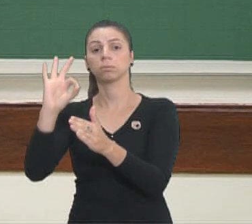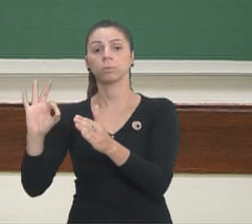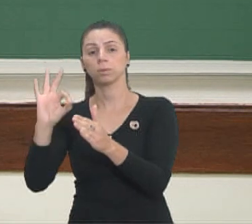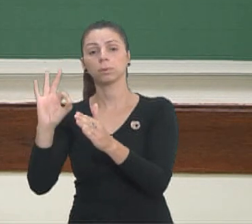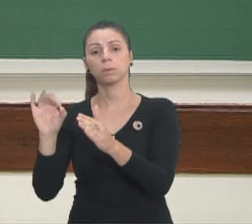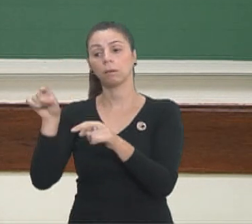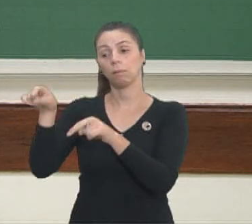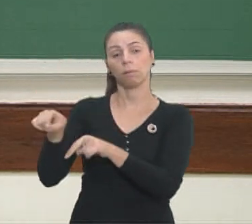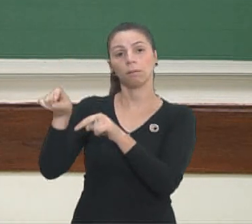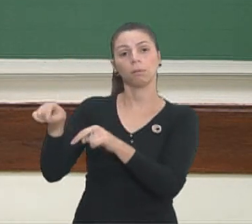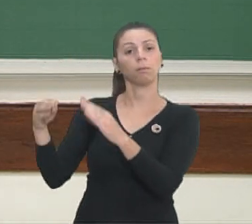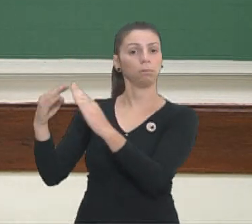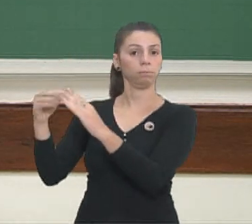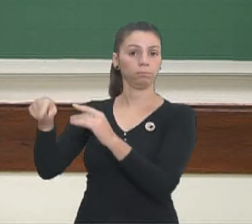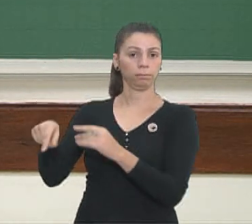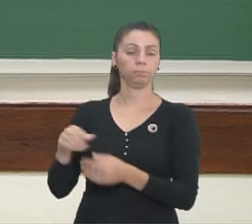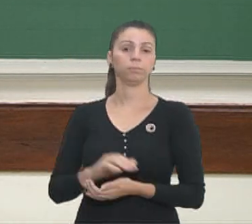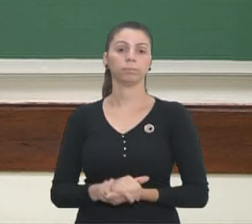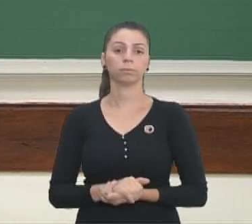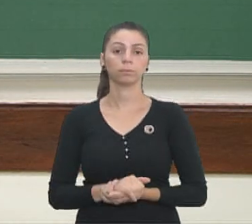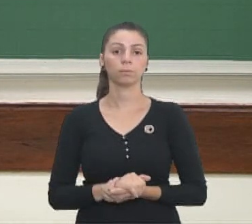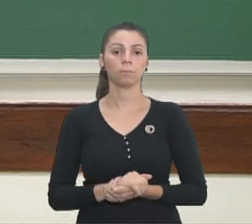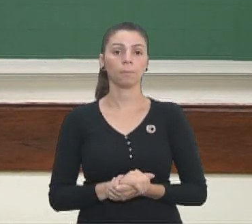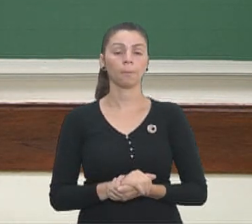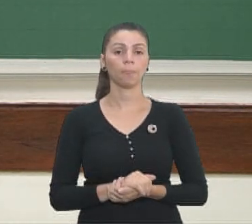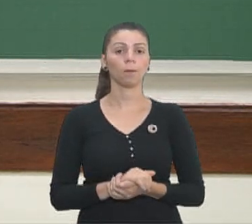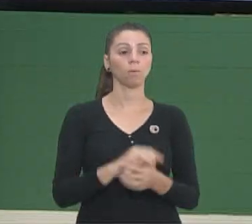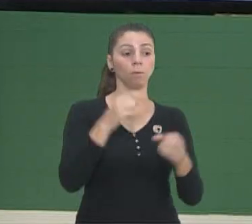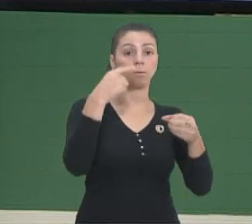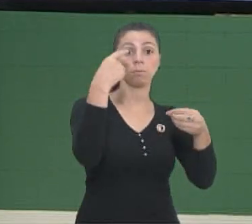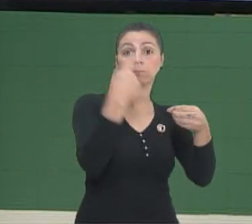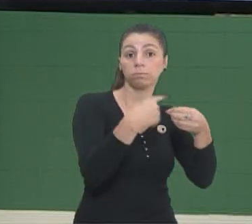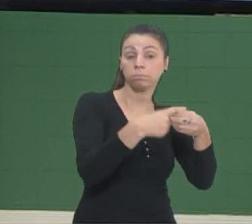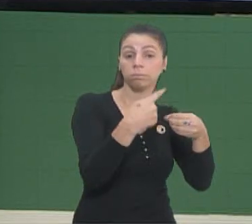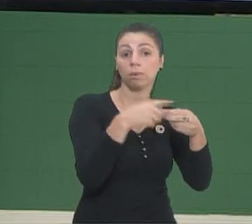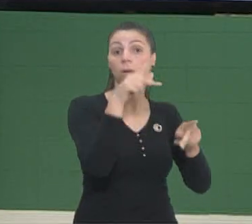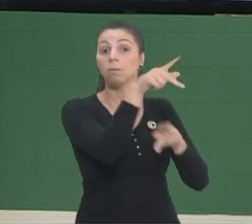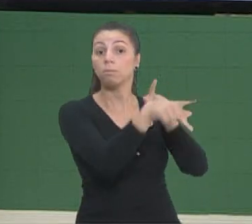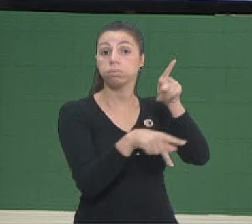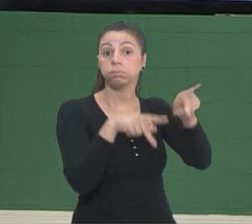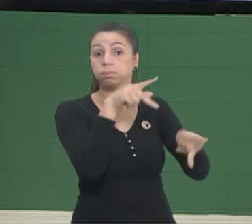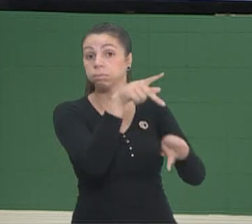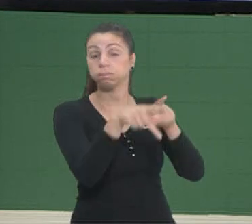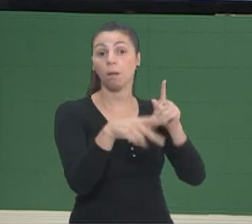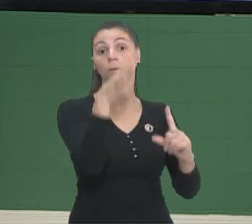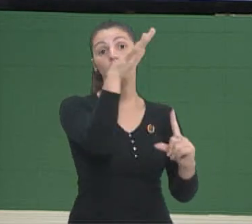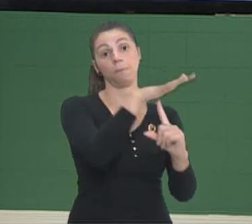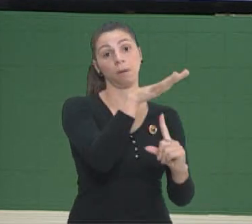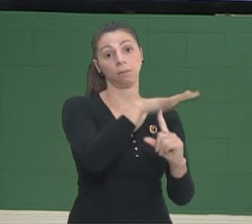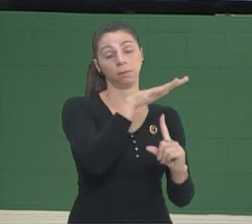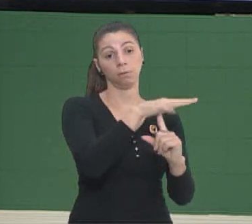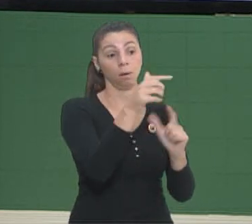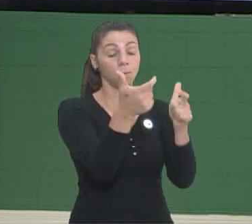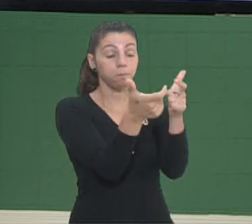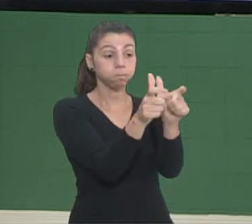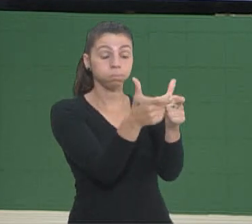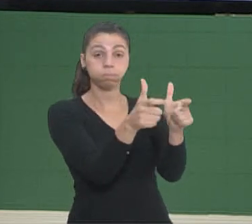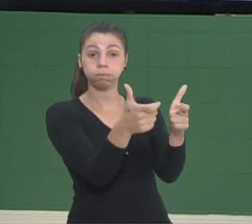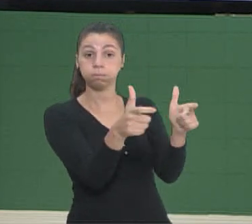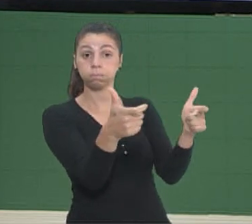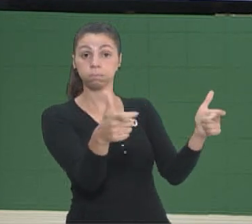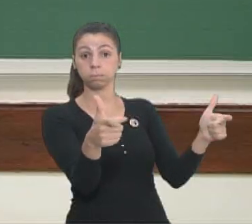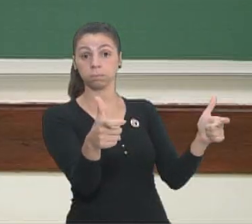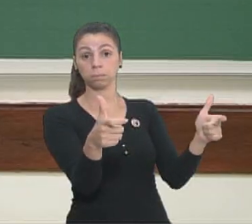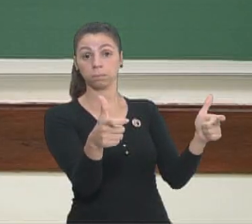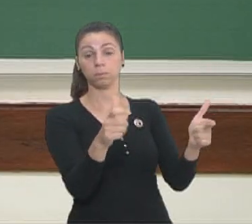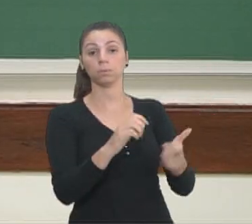A população urbana ela é predominante no Paraná, correspondendo a quase 90% da população total do